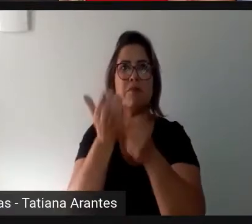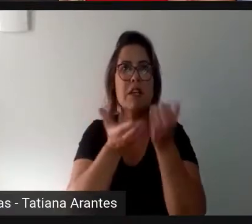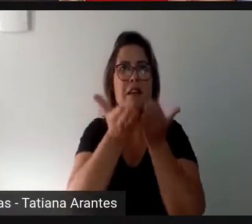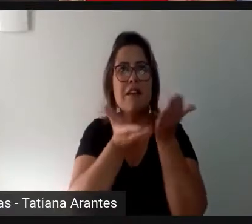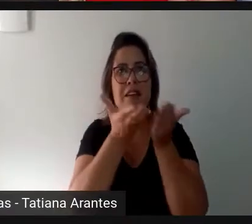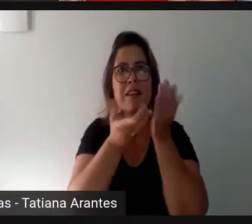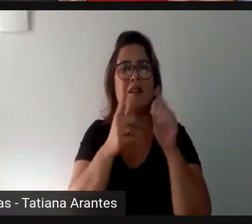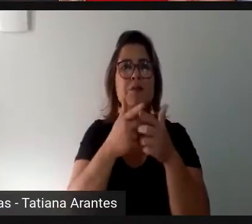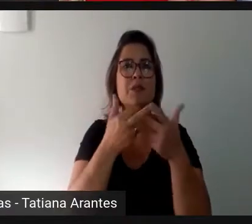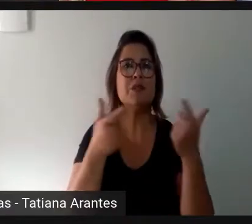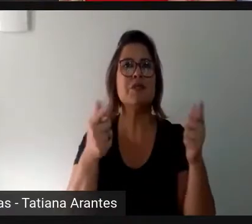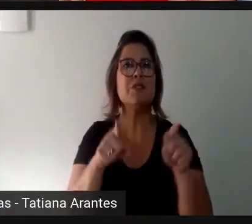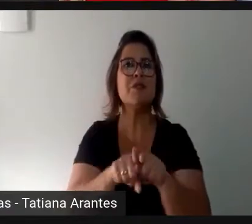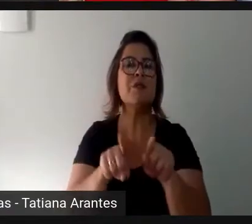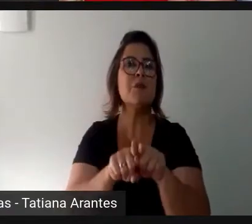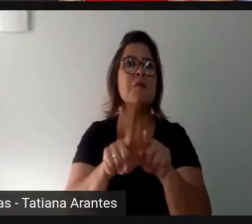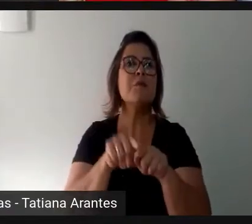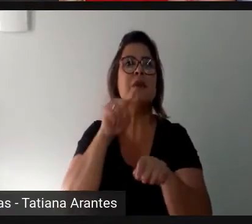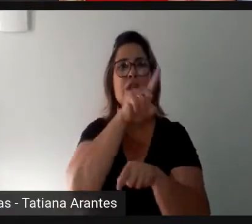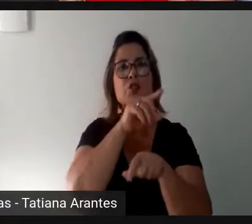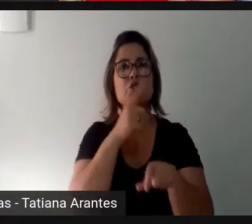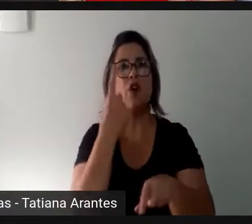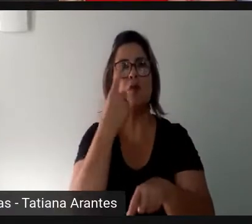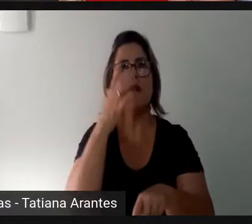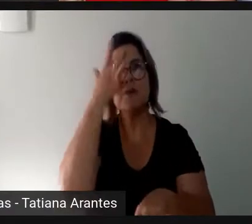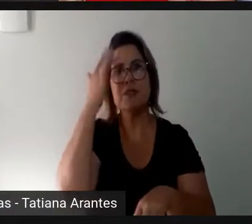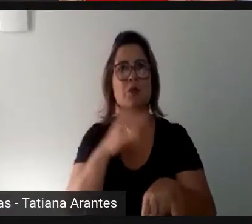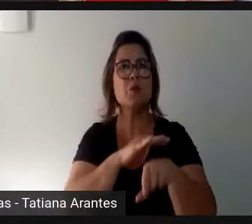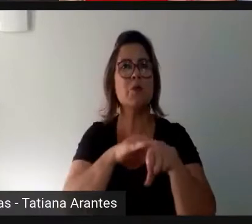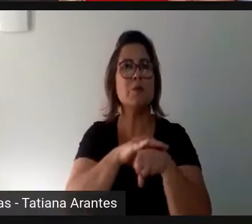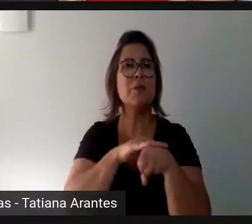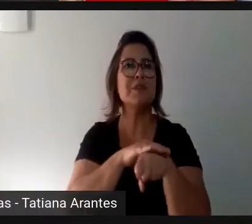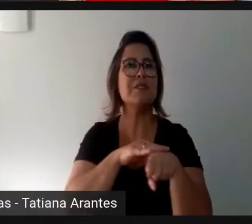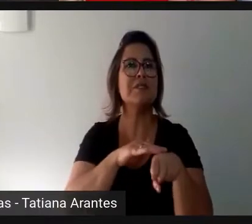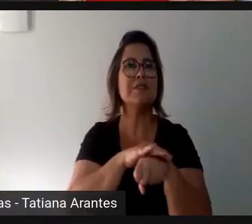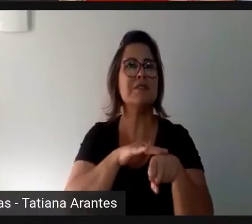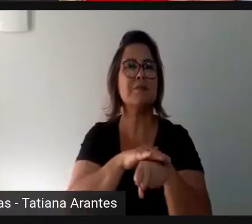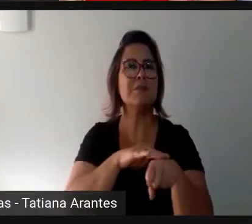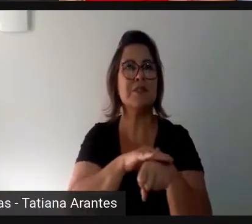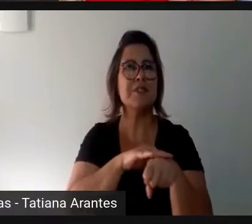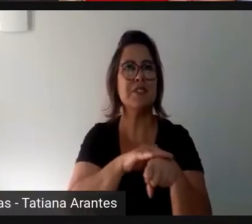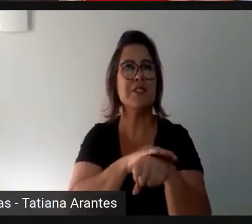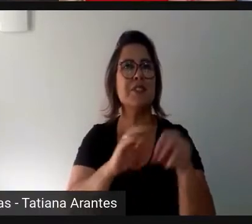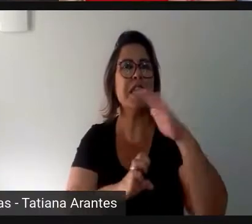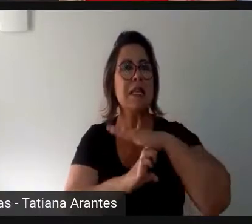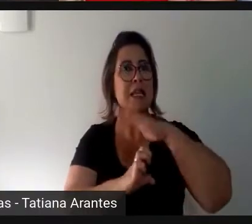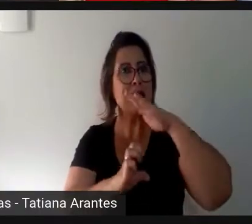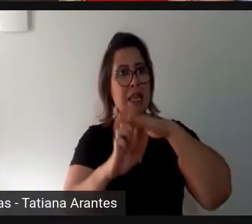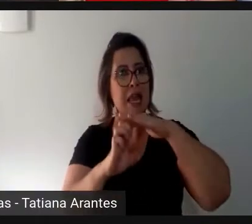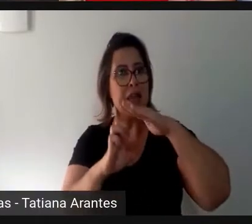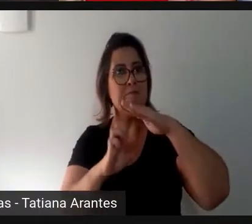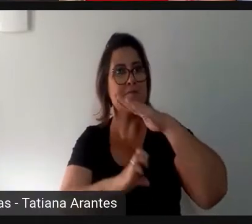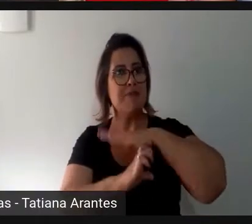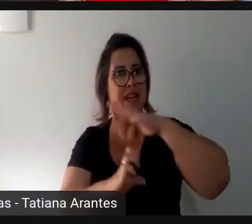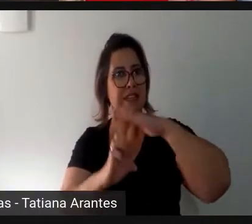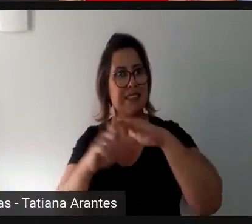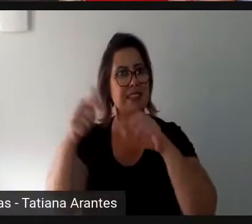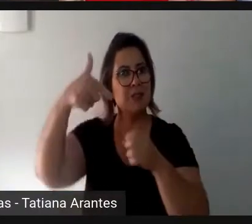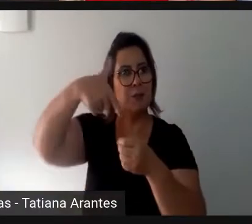no Congresso, pode falar com o congressista. O dono da empresa petroleira, quando ele é contatado direto pelo